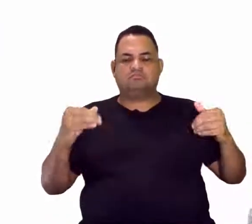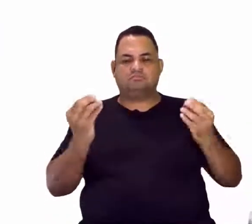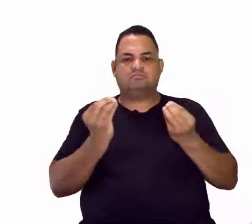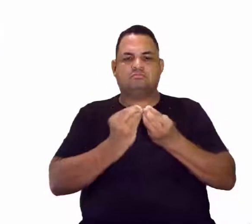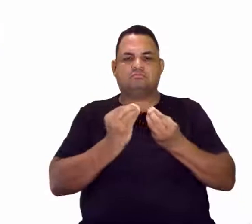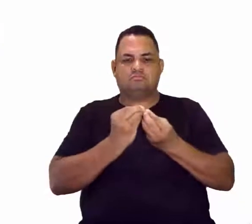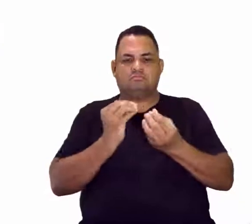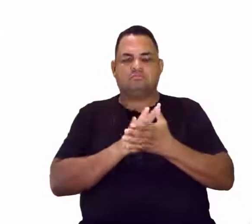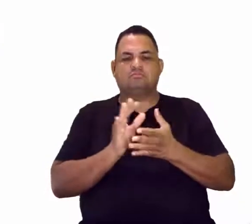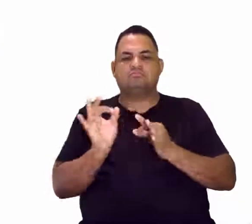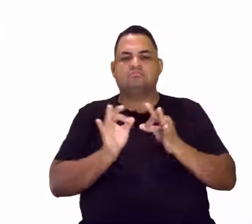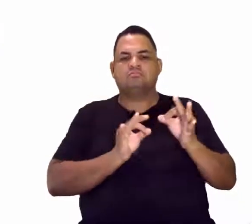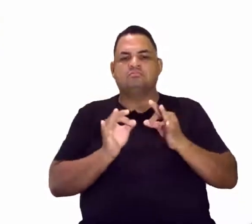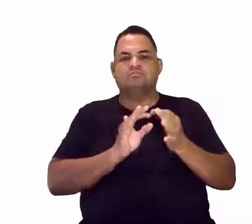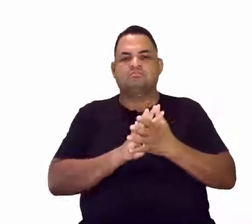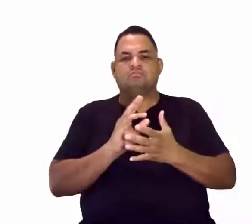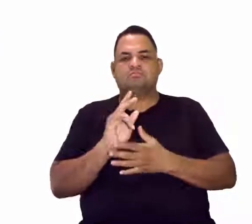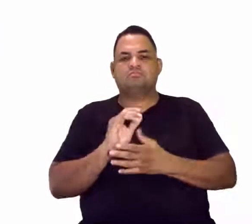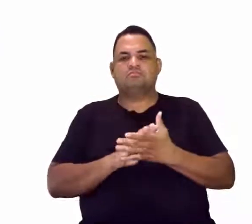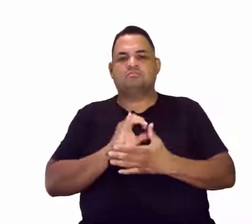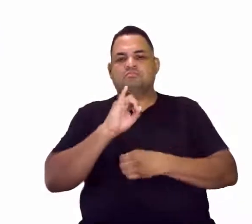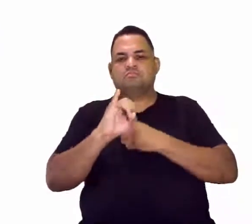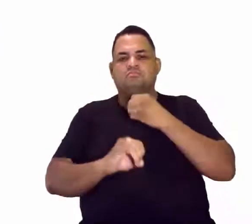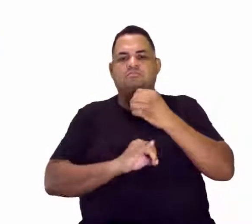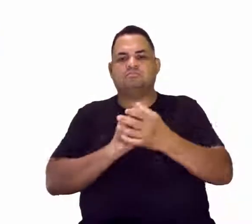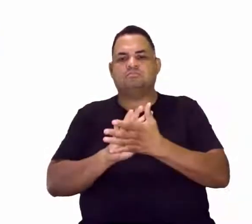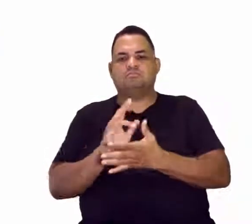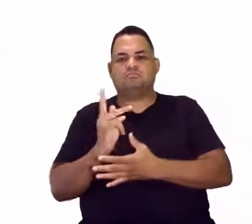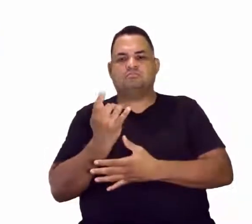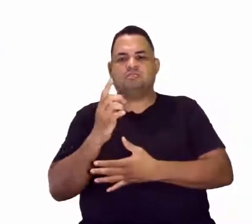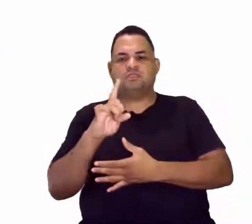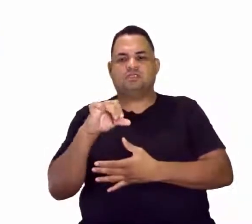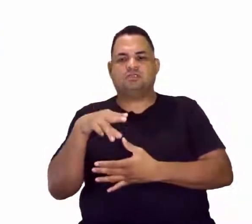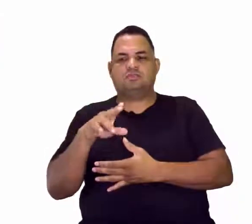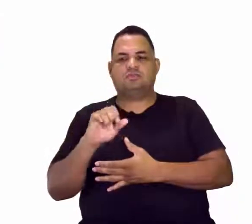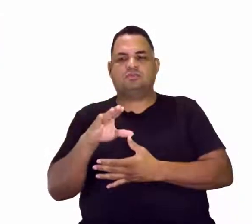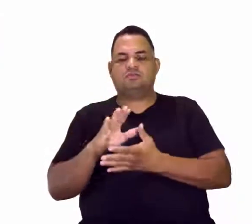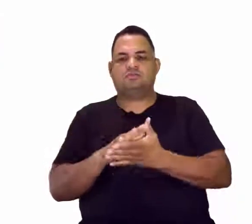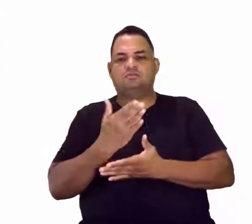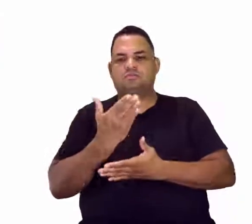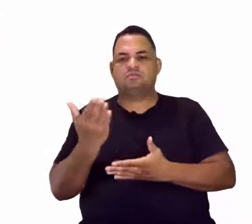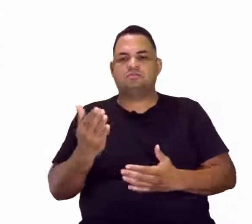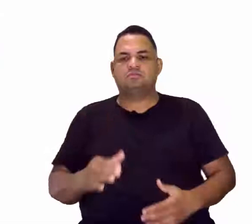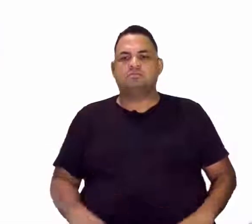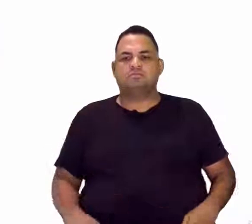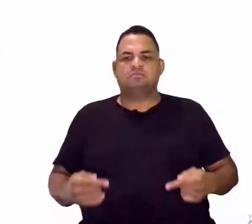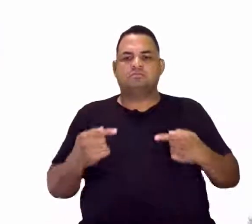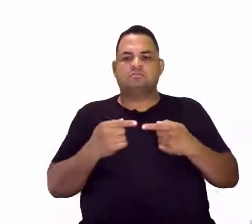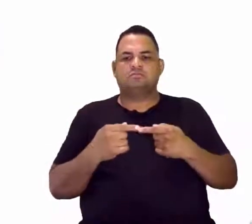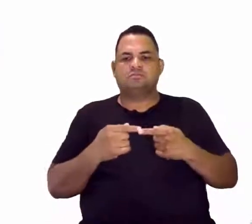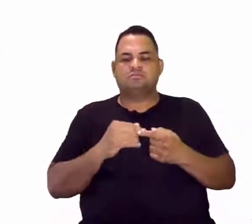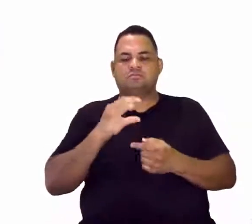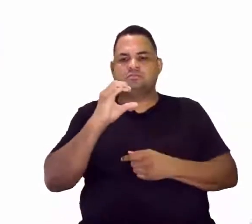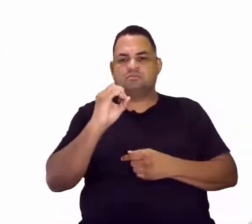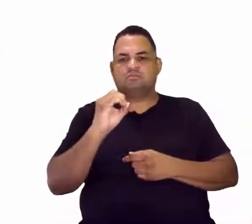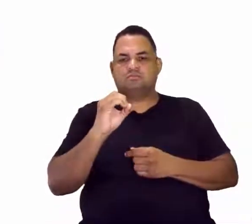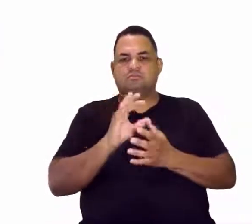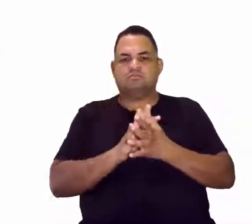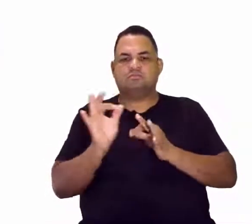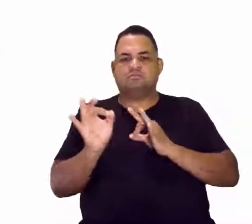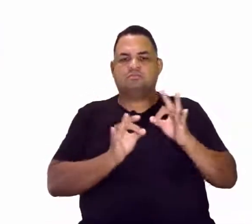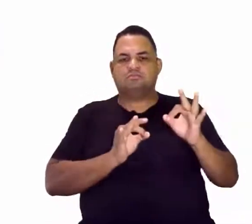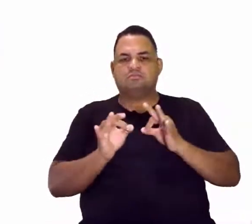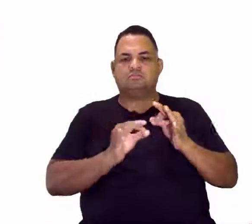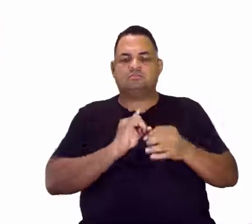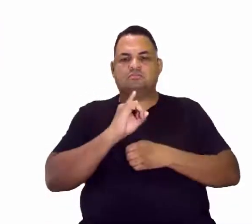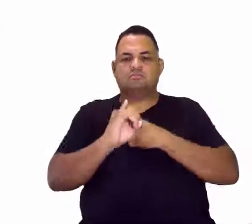para formar o íon hidrônio. Somente este camarada aqui, que está ligado ao oxigênio, que vai formar